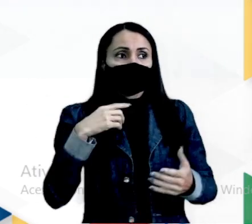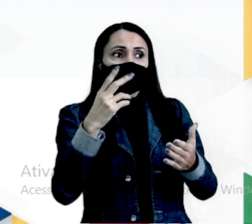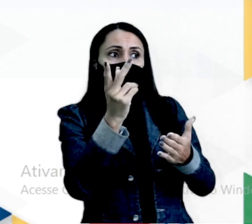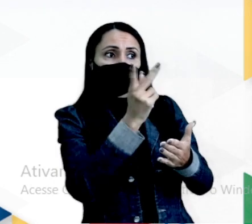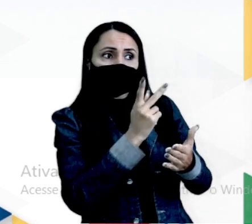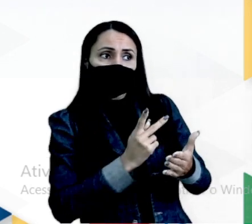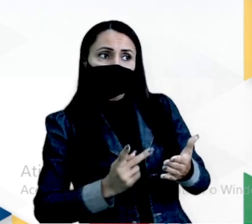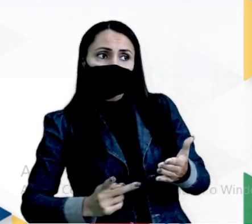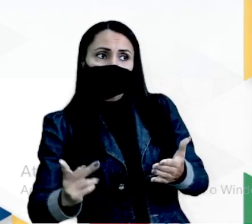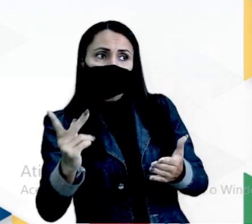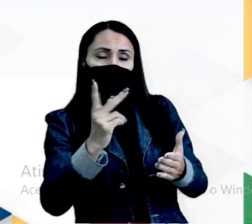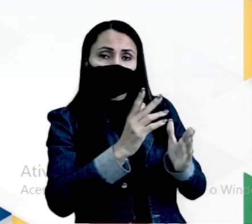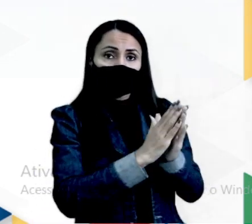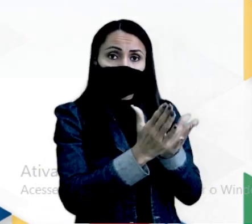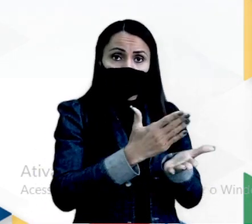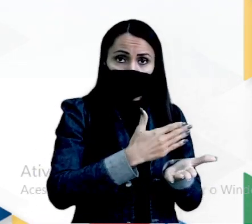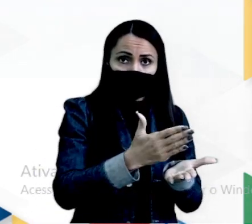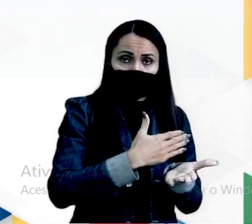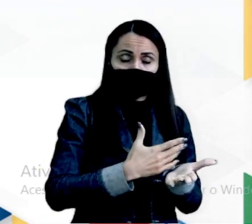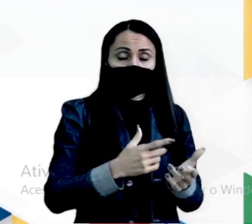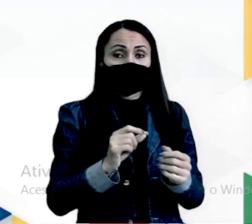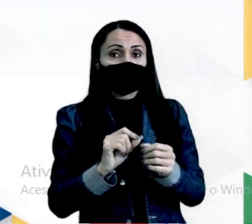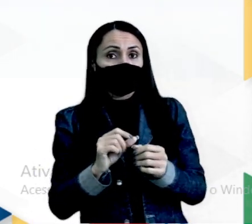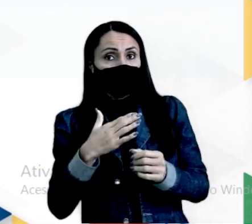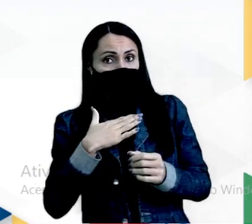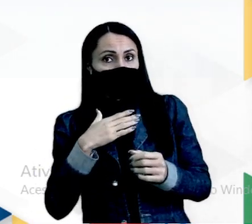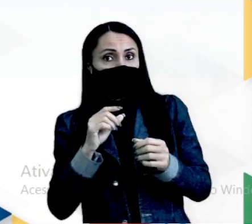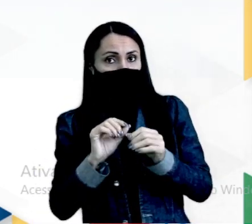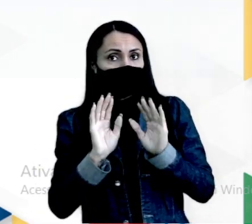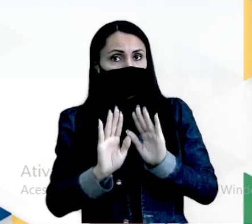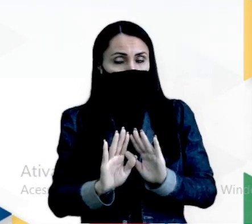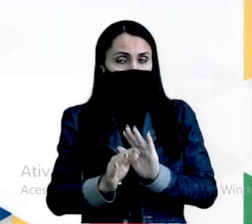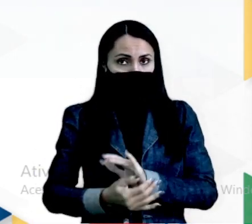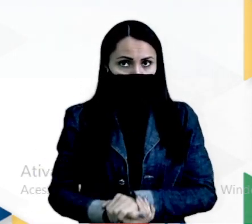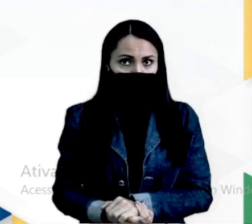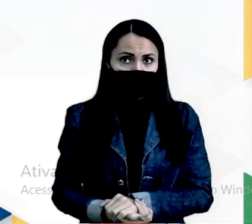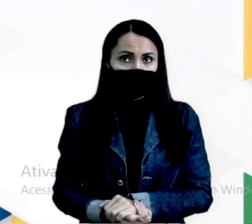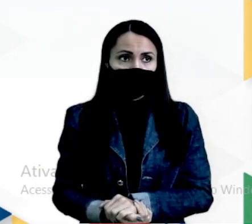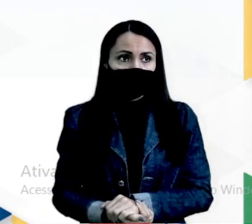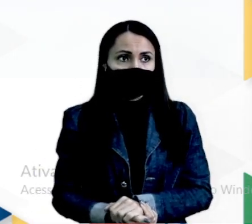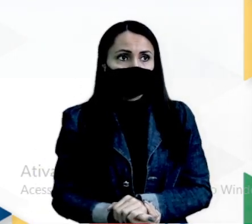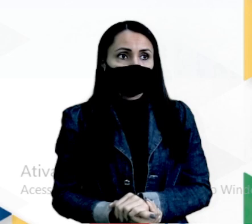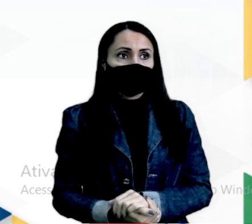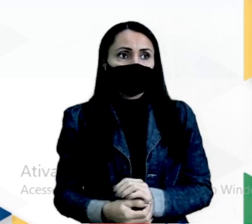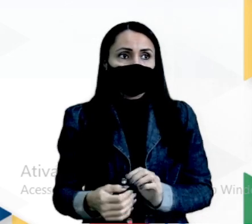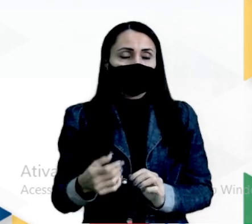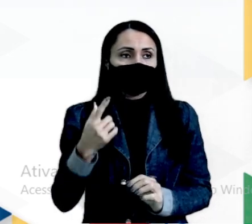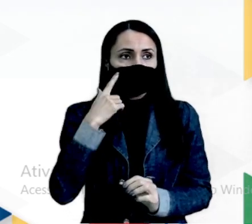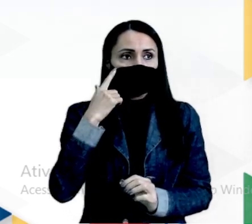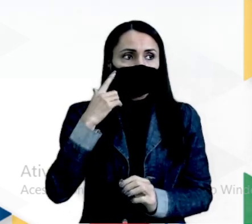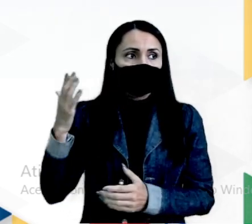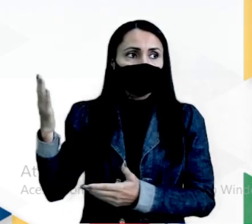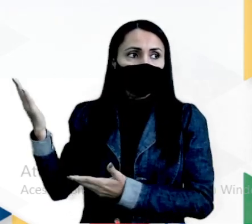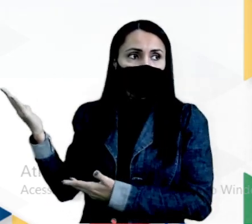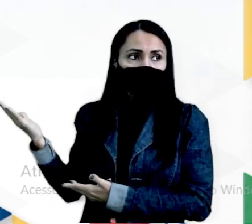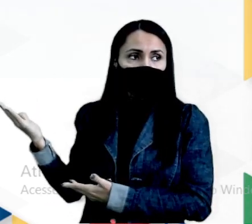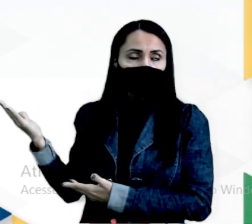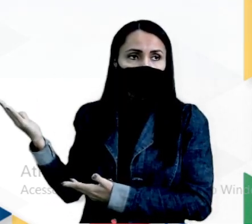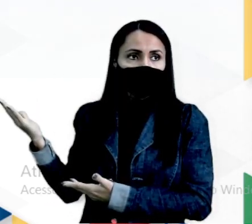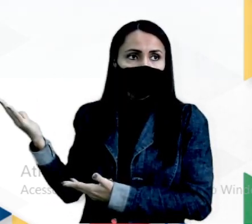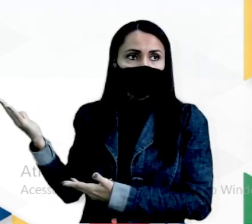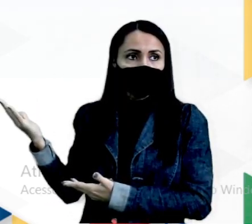no seu caderno, eu faria assim, tá? Eu faria assim, esse cara vem para cá,